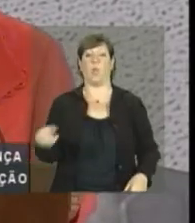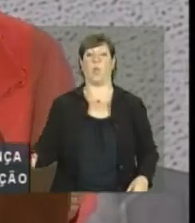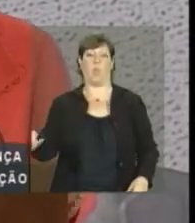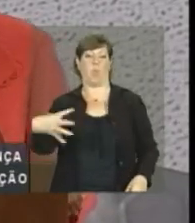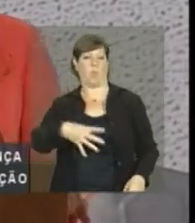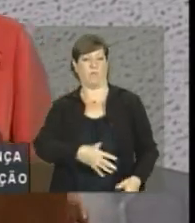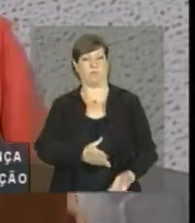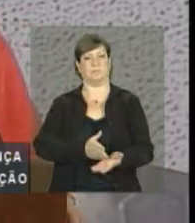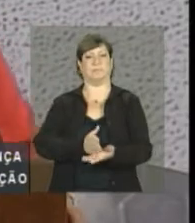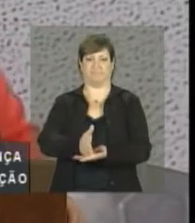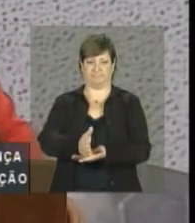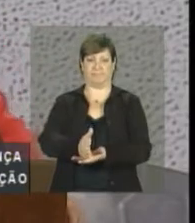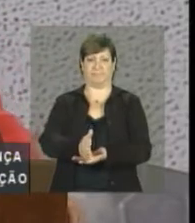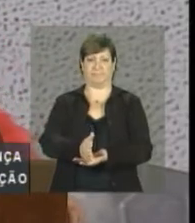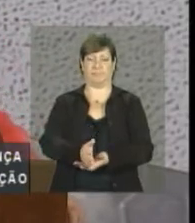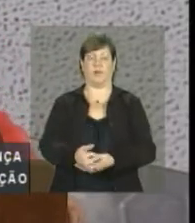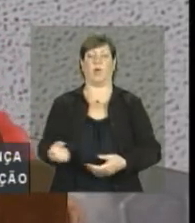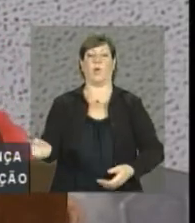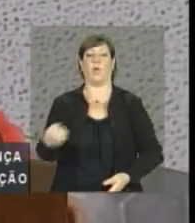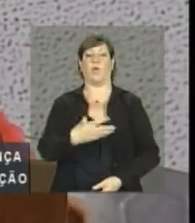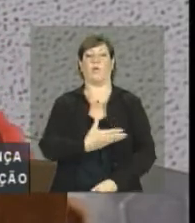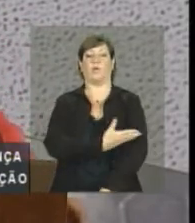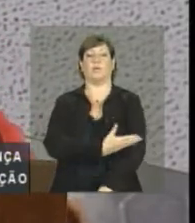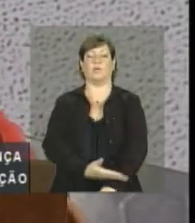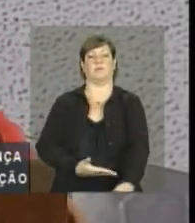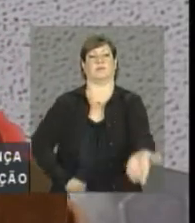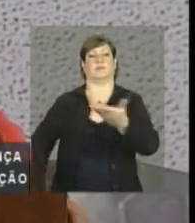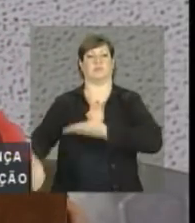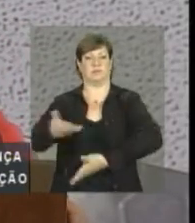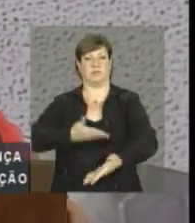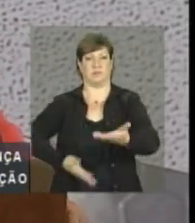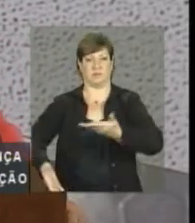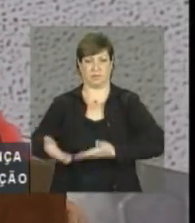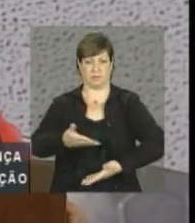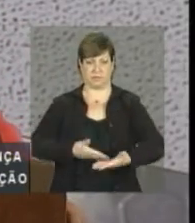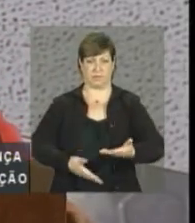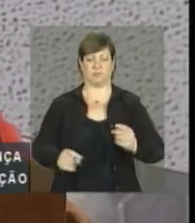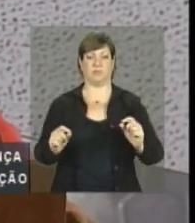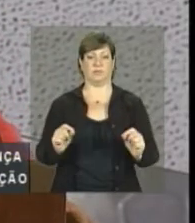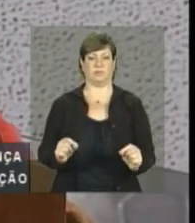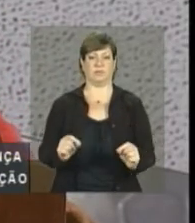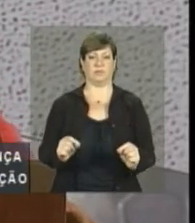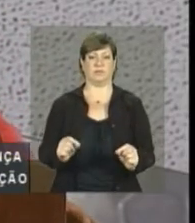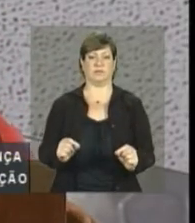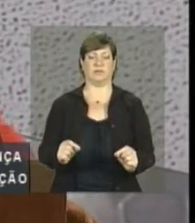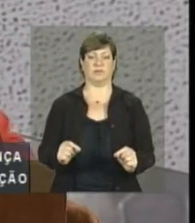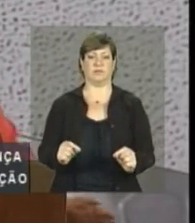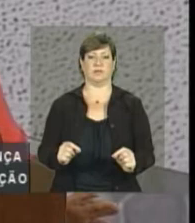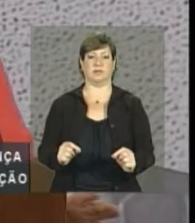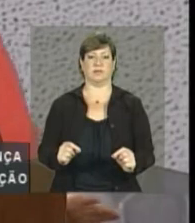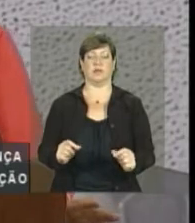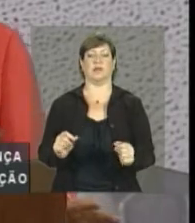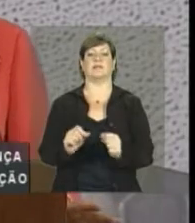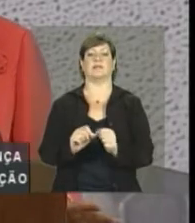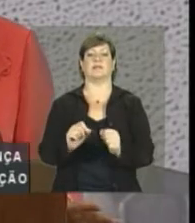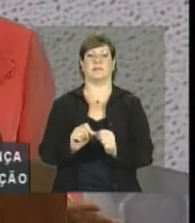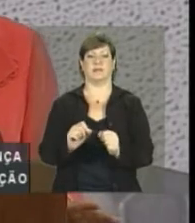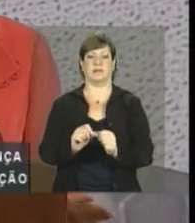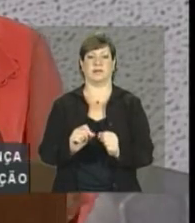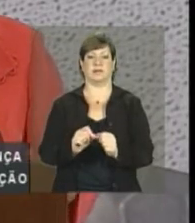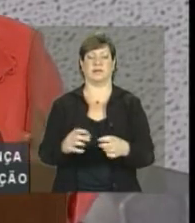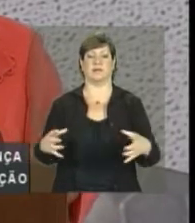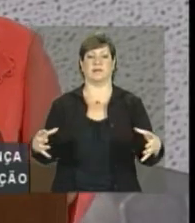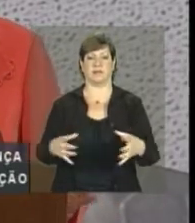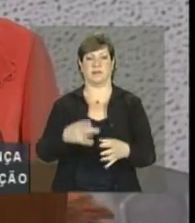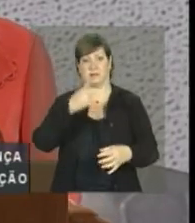paradigma. Um novo paradigma nas relações que se estabelecem entre